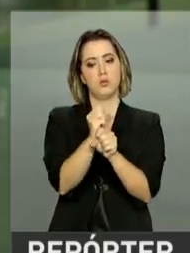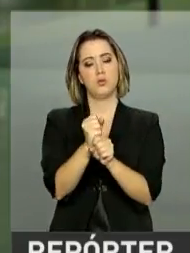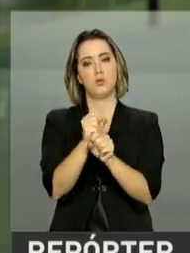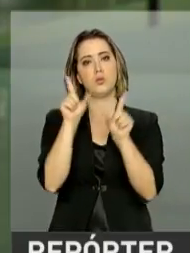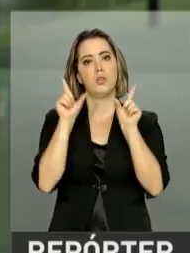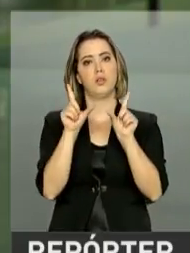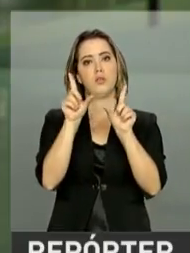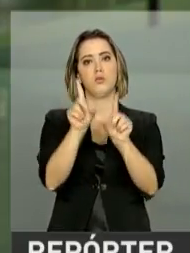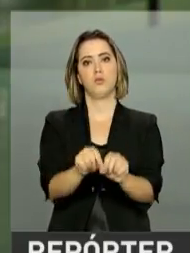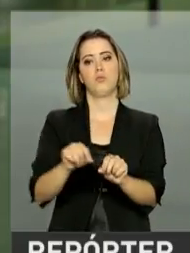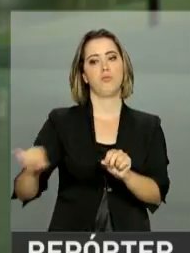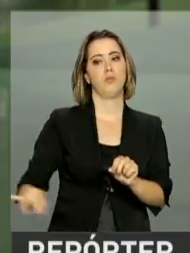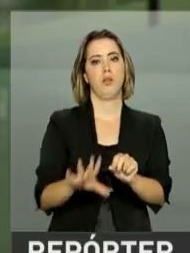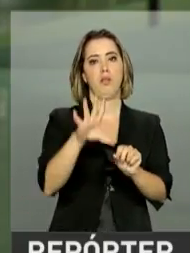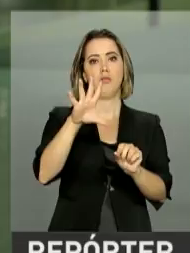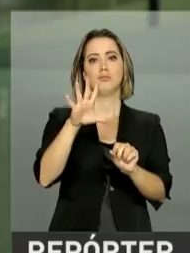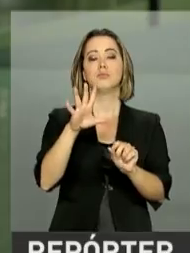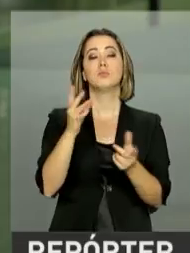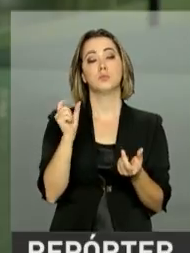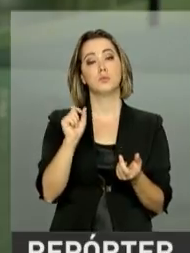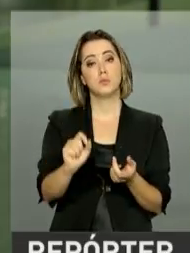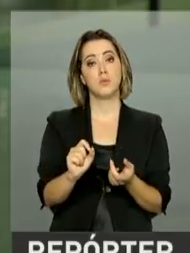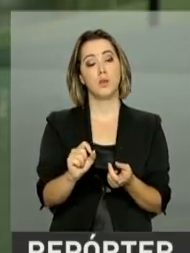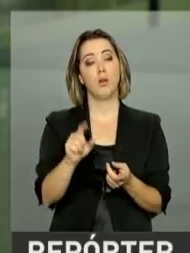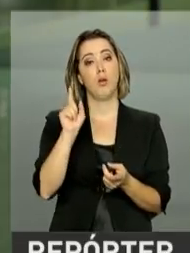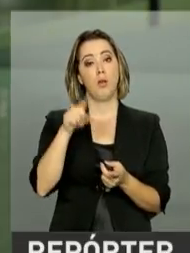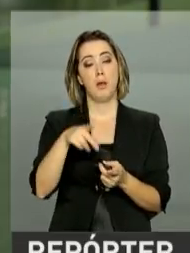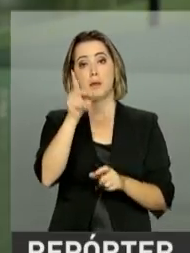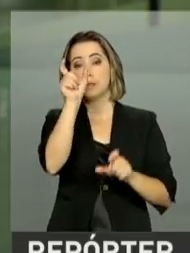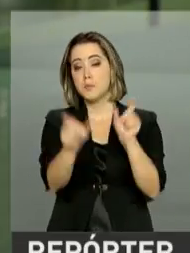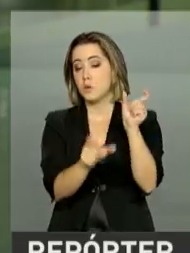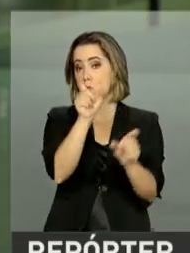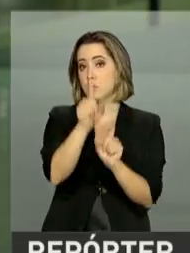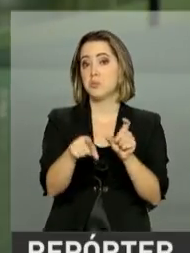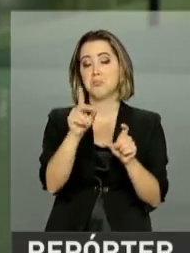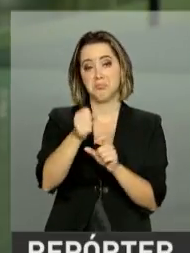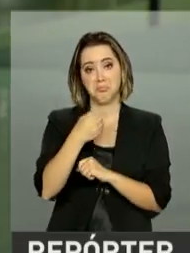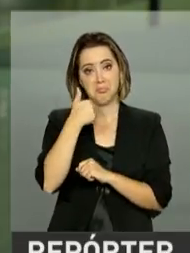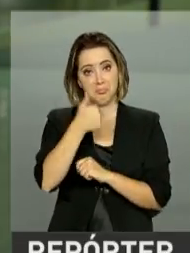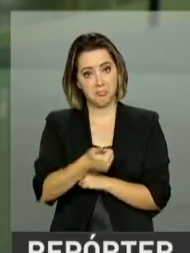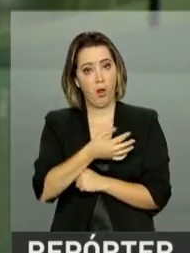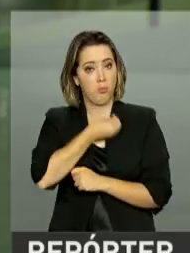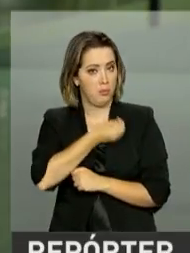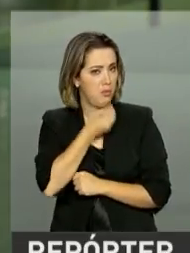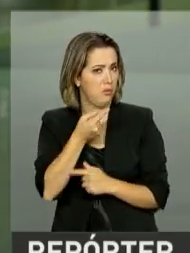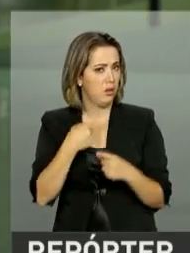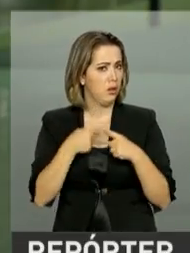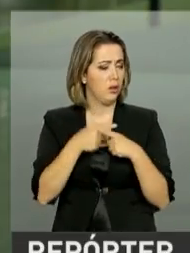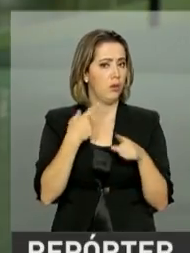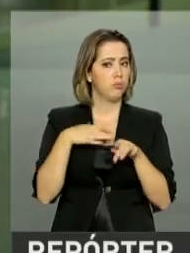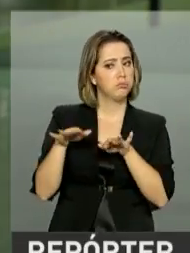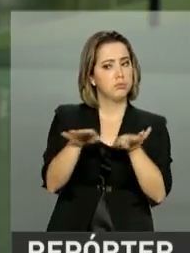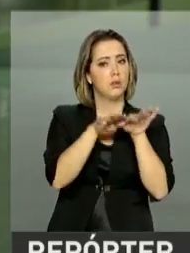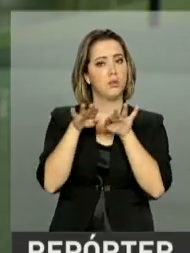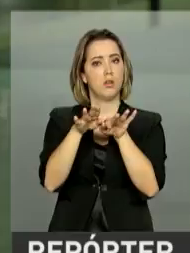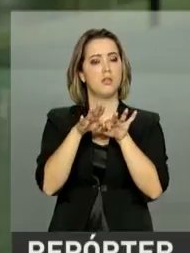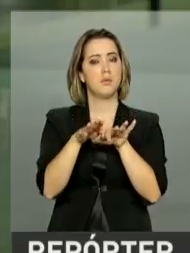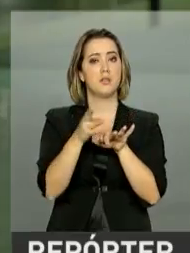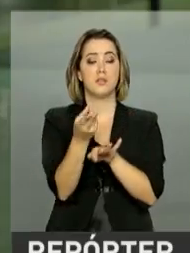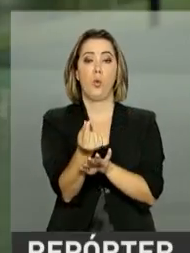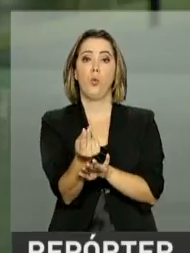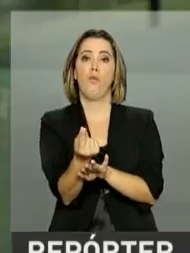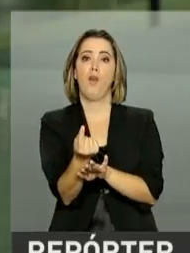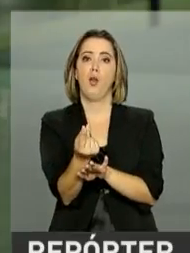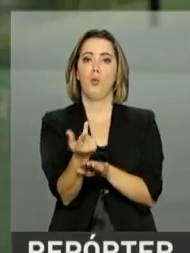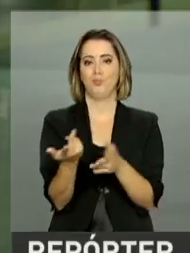menos combustível para a inflação. O consumidor é diretamente beneficiado, já que, com isso, há uma estabilização dos preços.